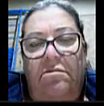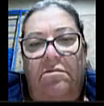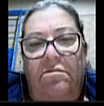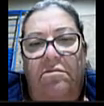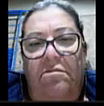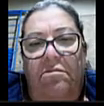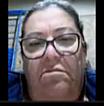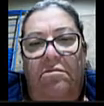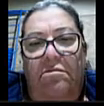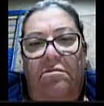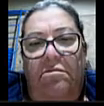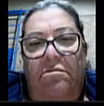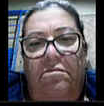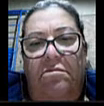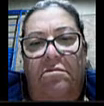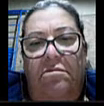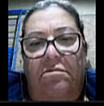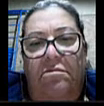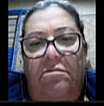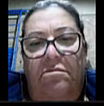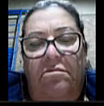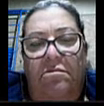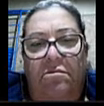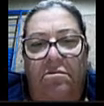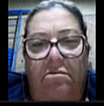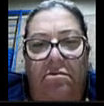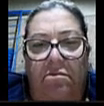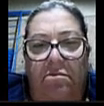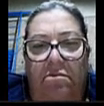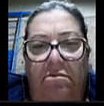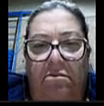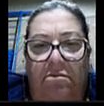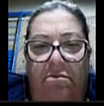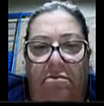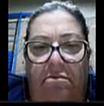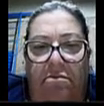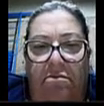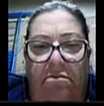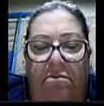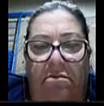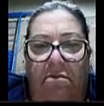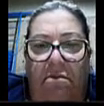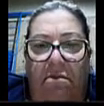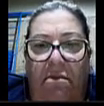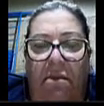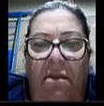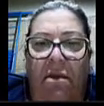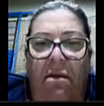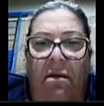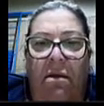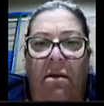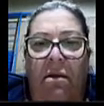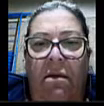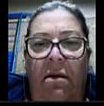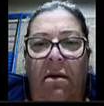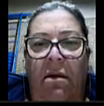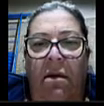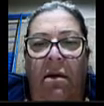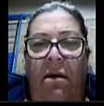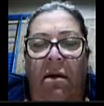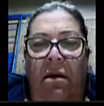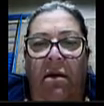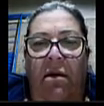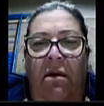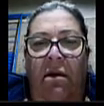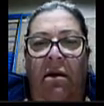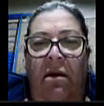tem nenhum prejuízo. Então, ela não tem nenhuma feição no rosto que sugere a deficiência. E aí, gente só percebe na hora que ela